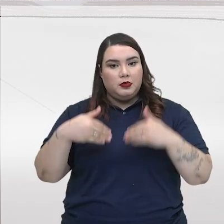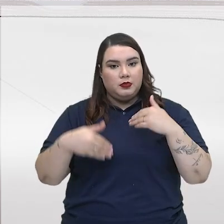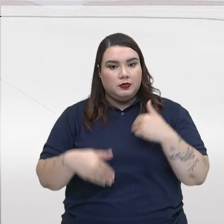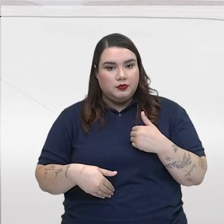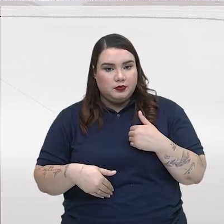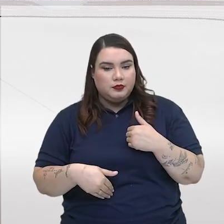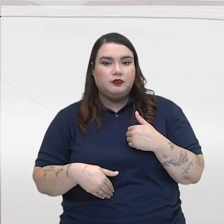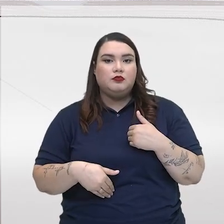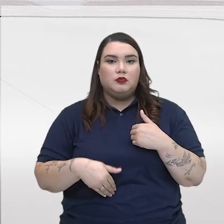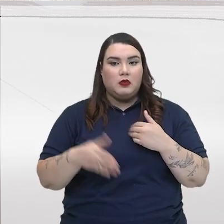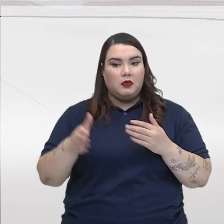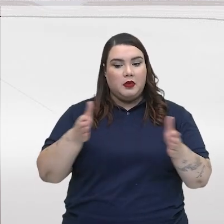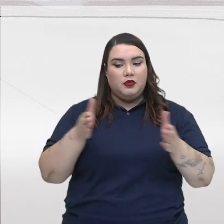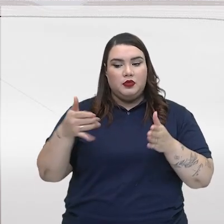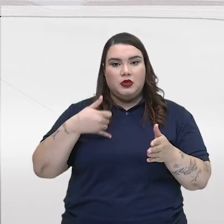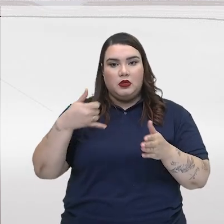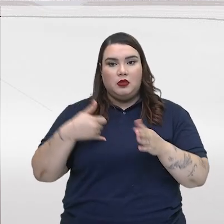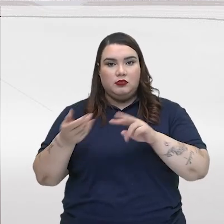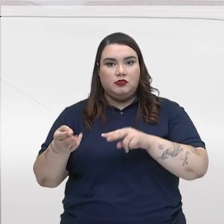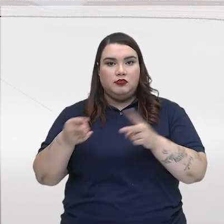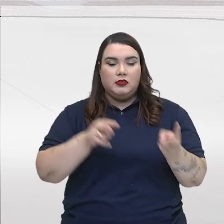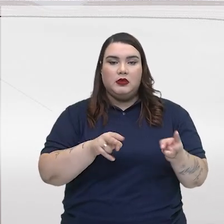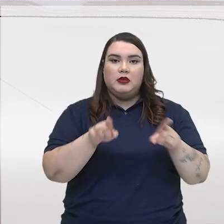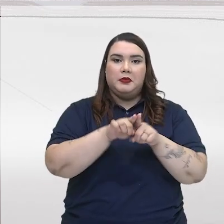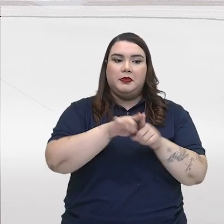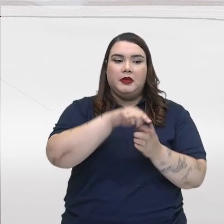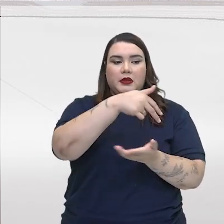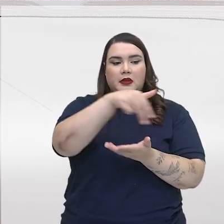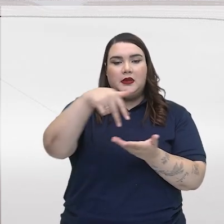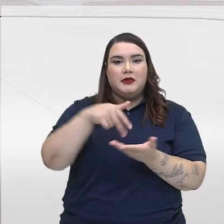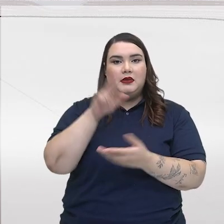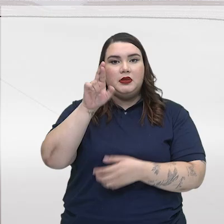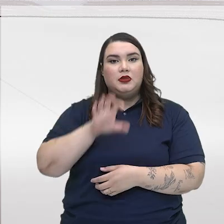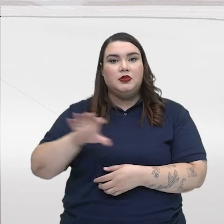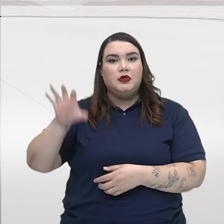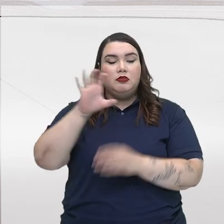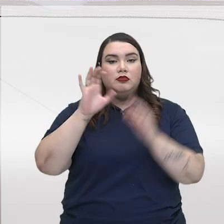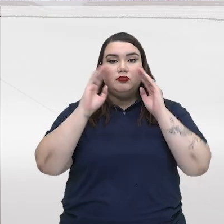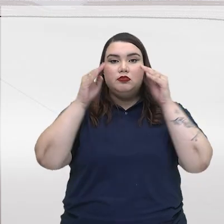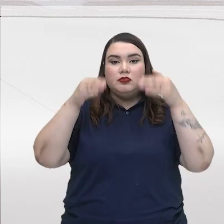puberdade e sobre as danças regionais, especificamente sobre o